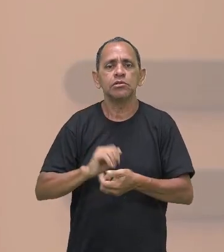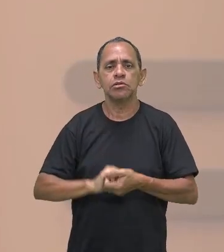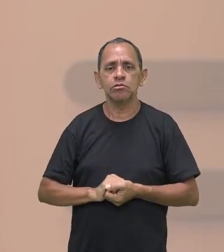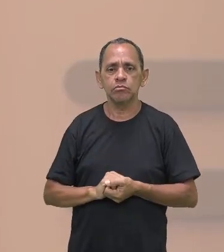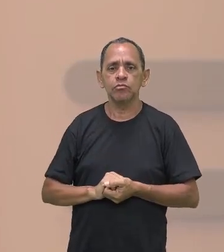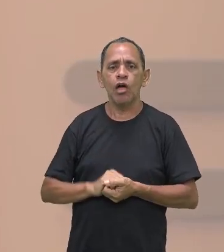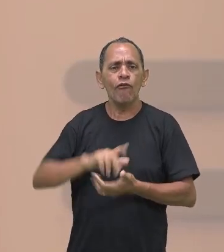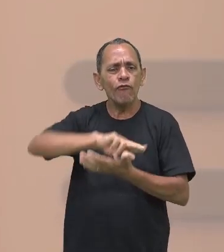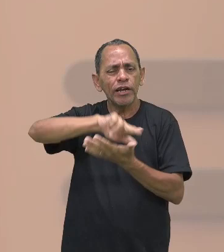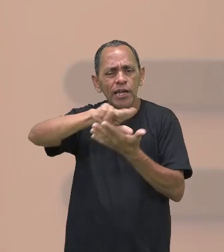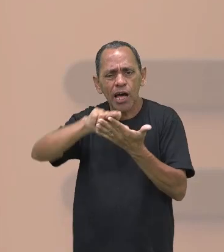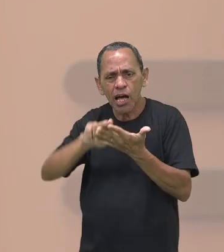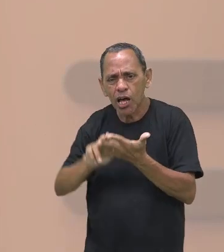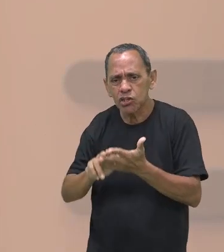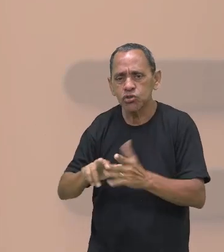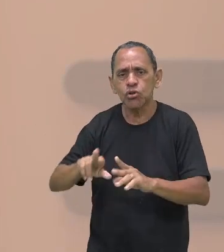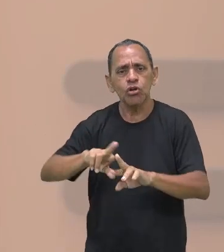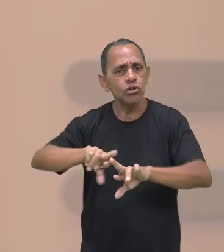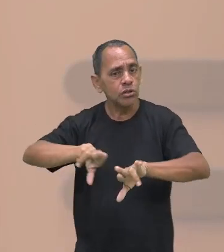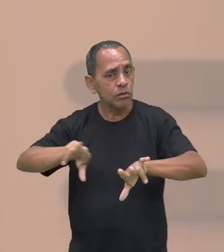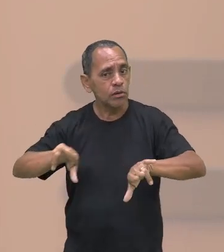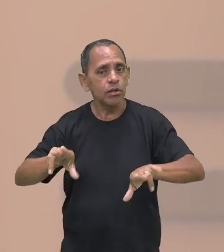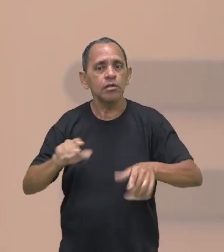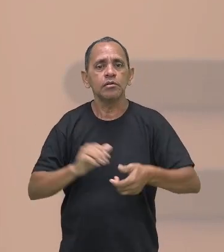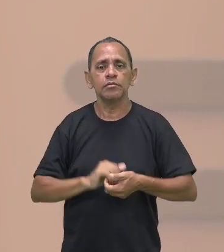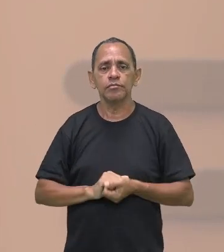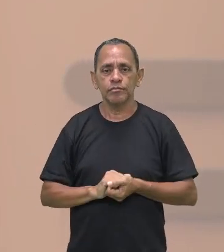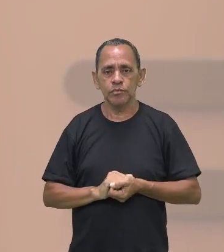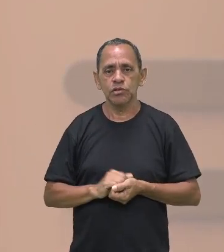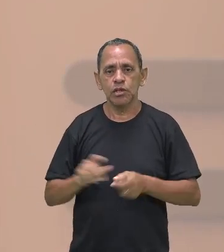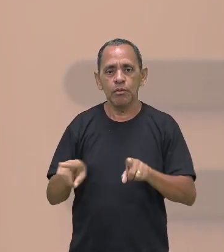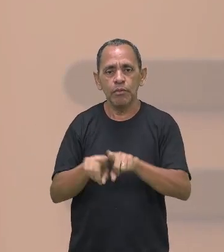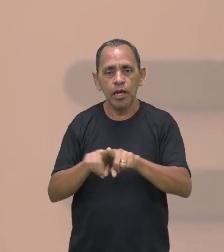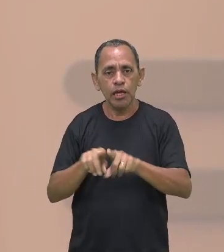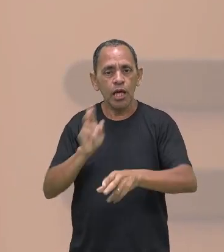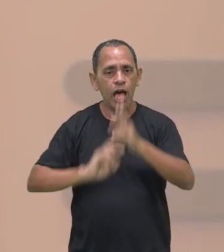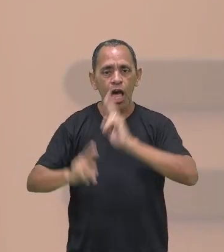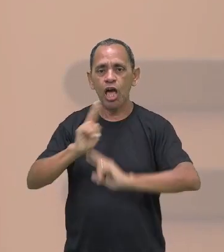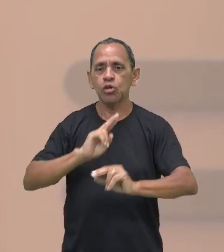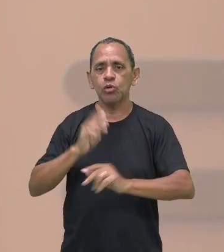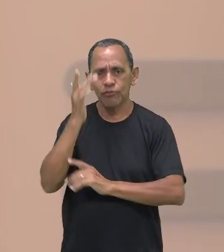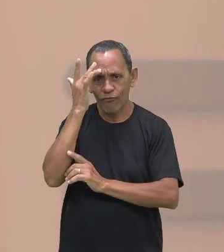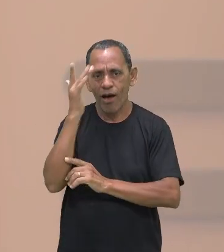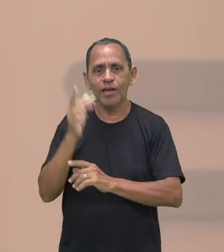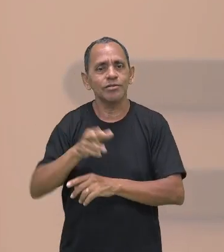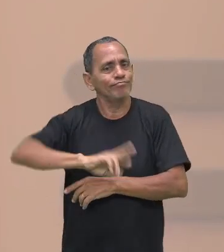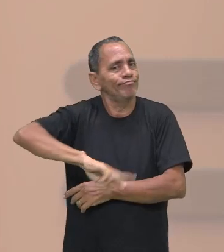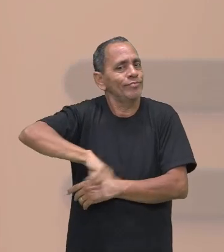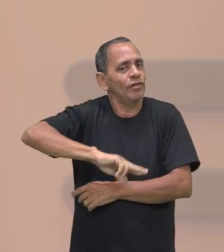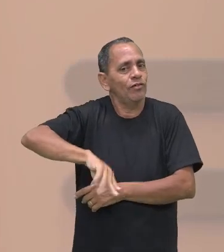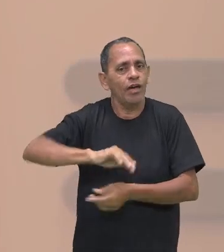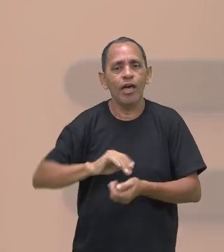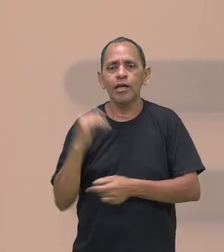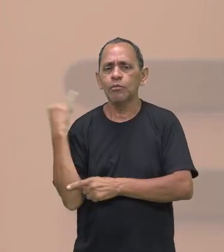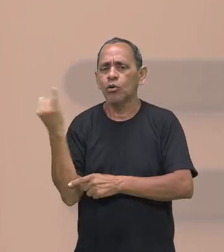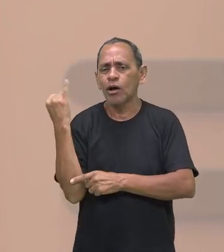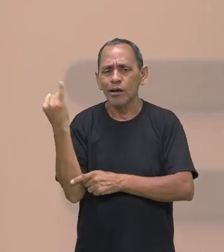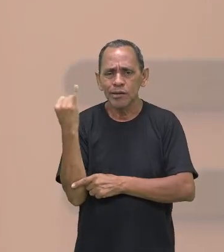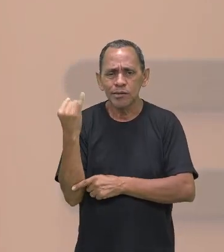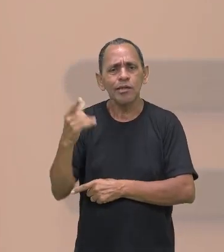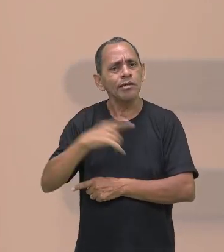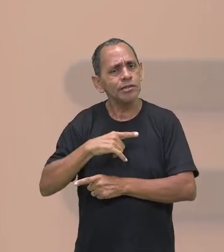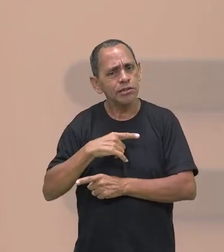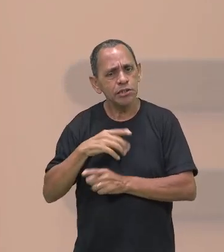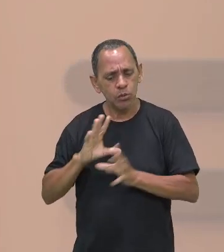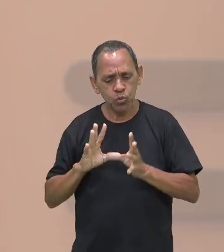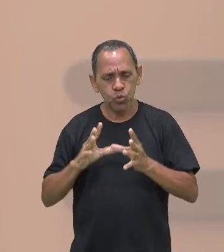certeza, a resposta não é tão fácil. Daí a importância de termos um conjunto de sociólogos